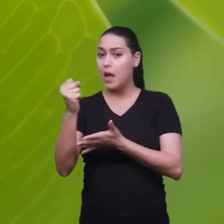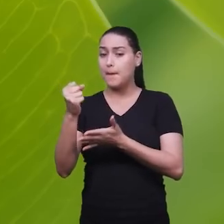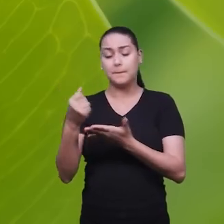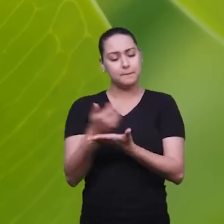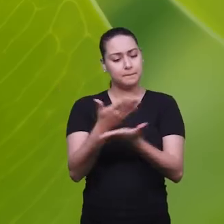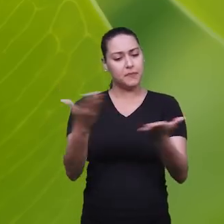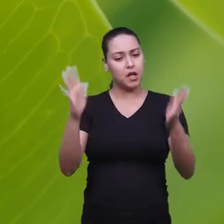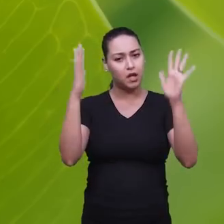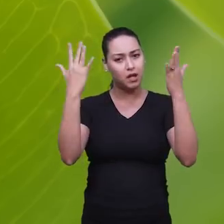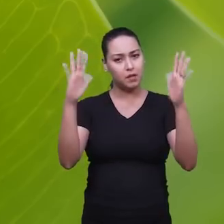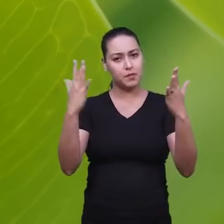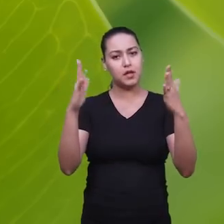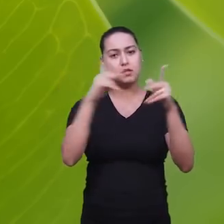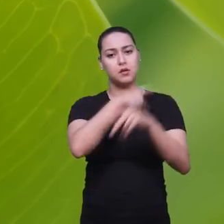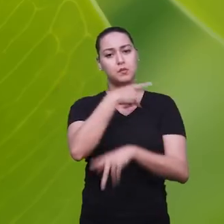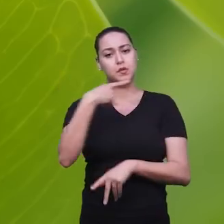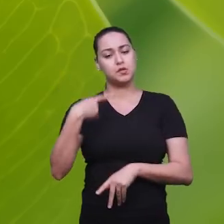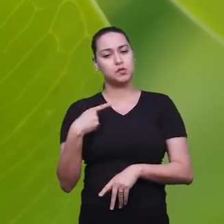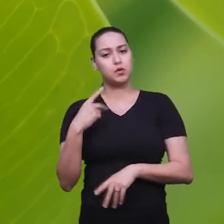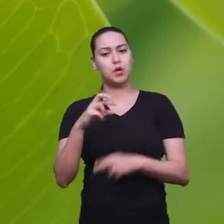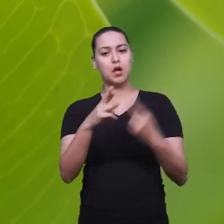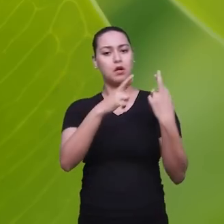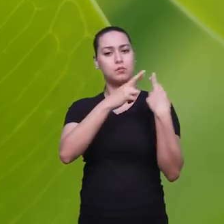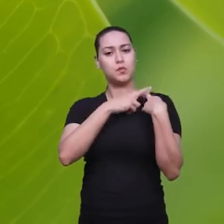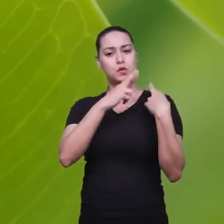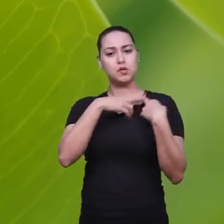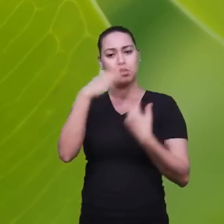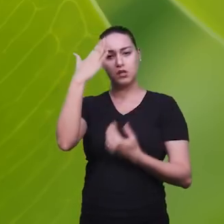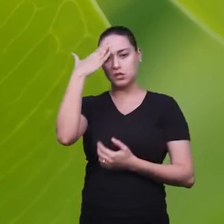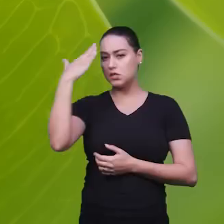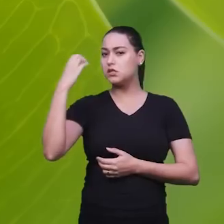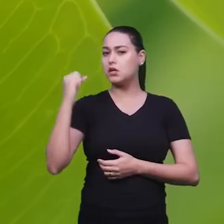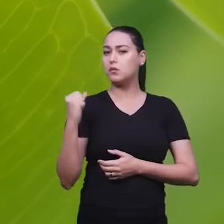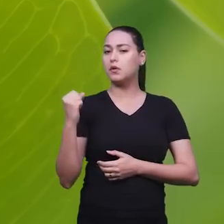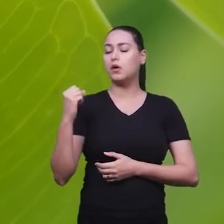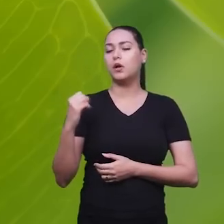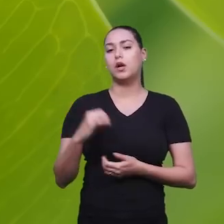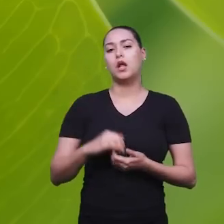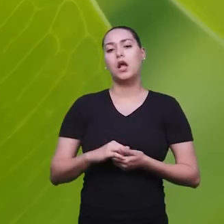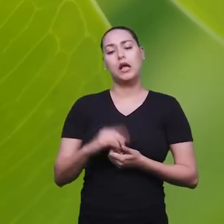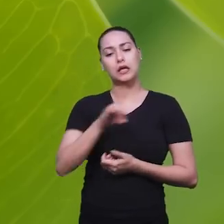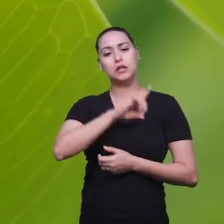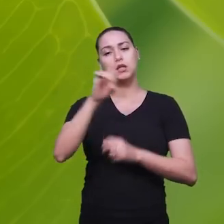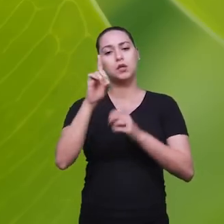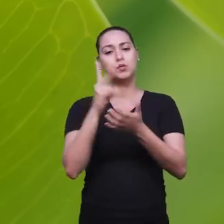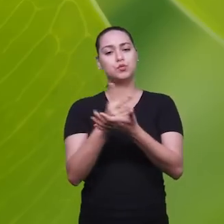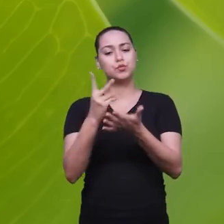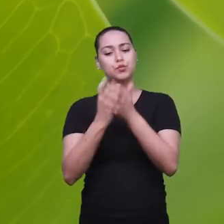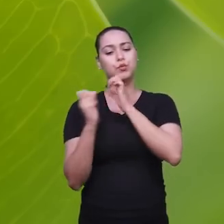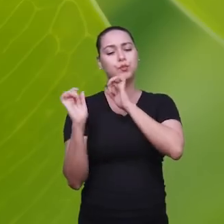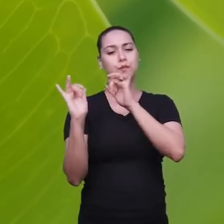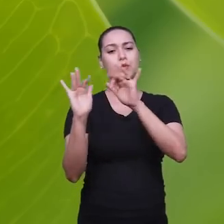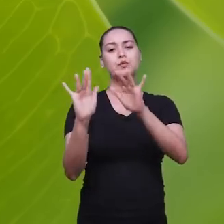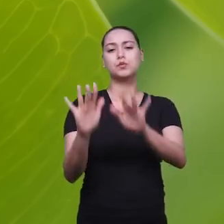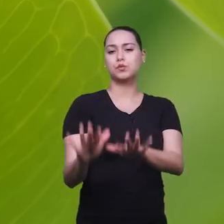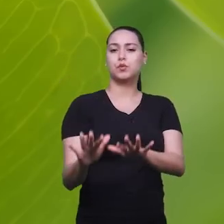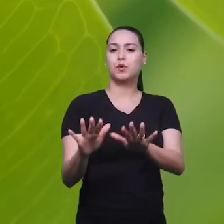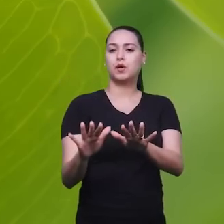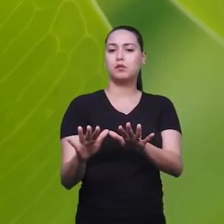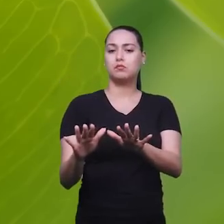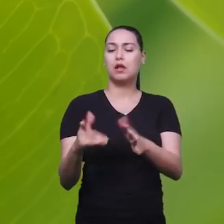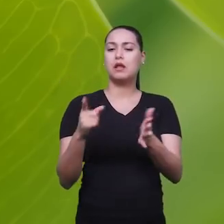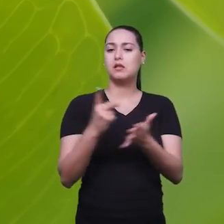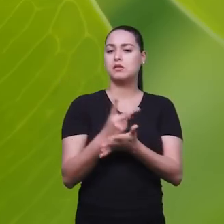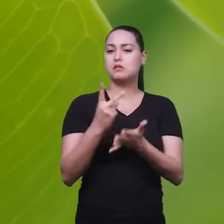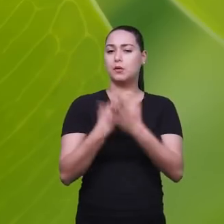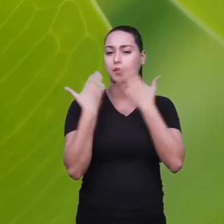aos pastores responsáveis, que têm agido com muita sabedoria, e que assim continuem, que Deus continue abençoando, e